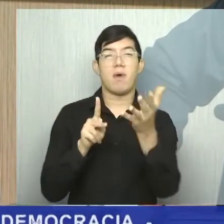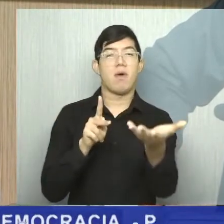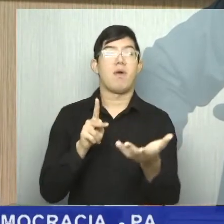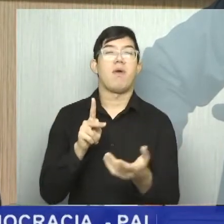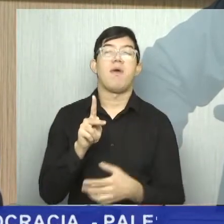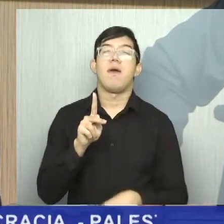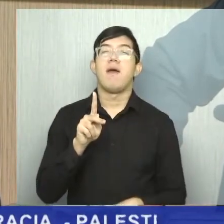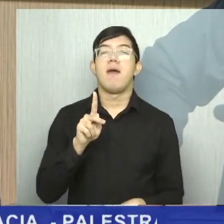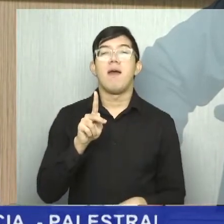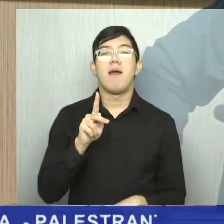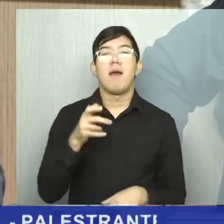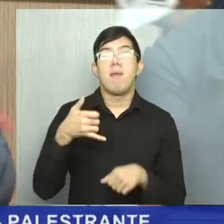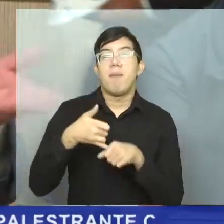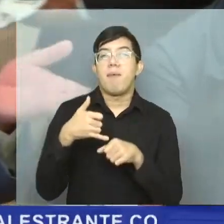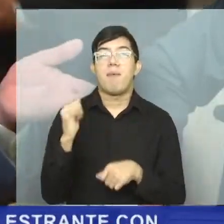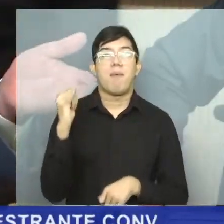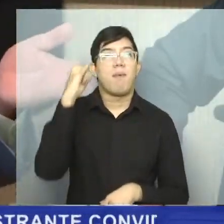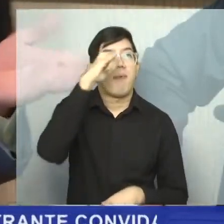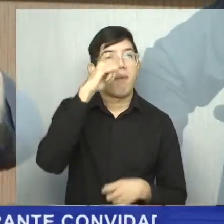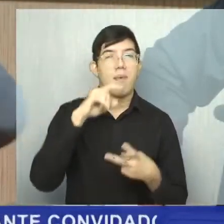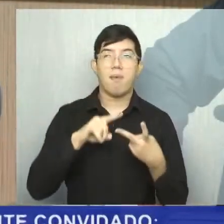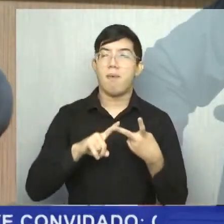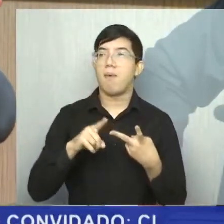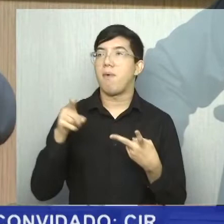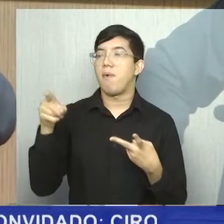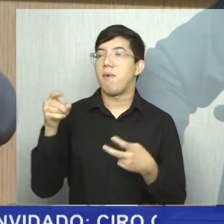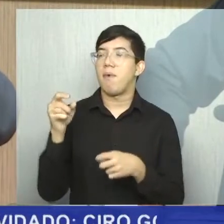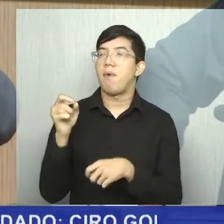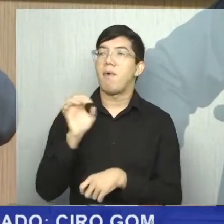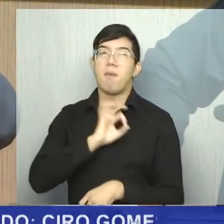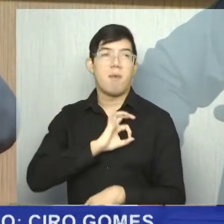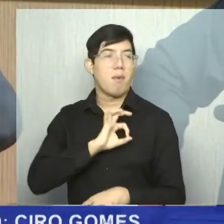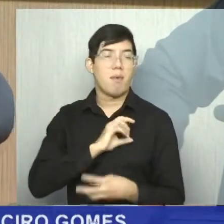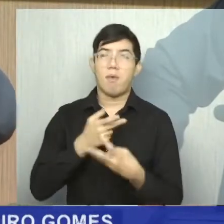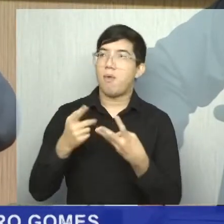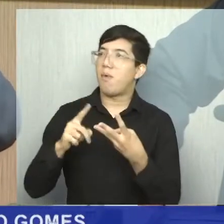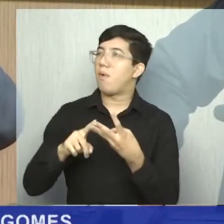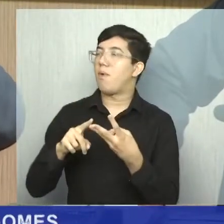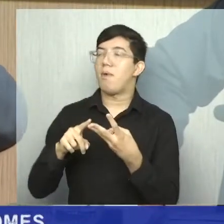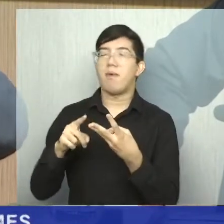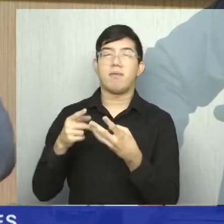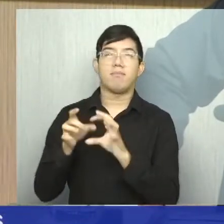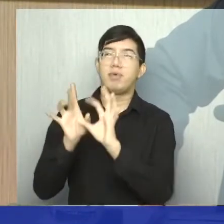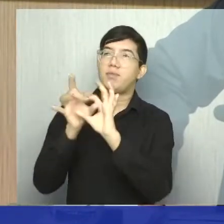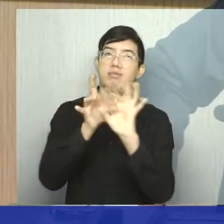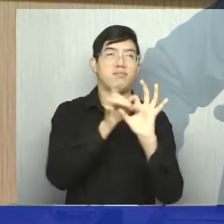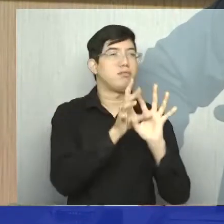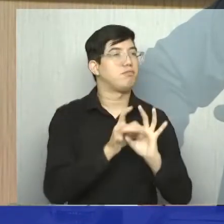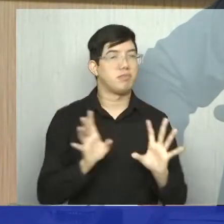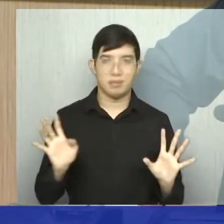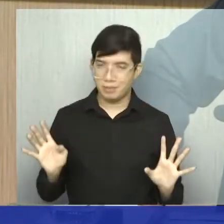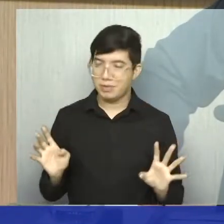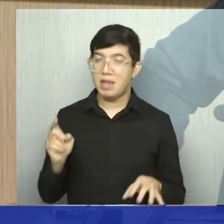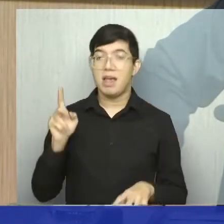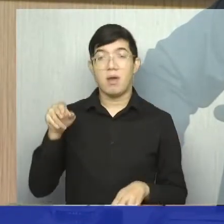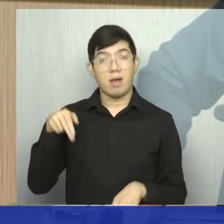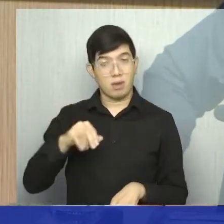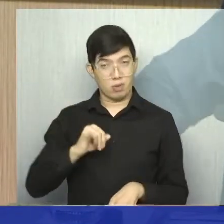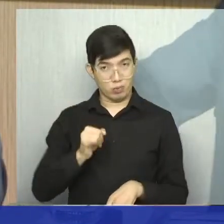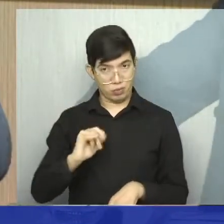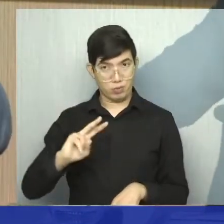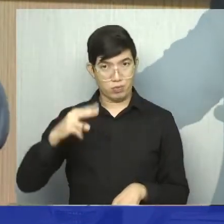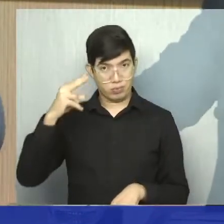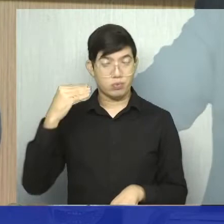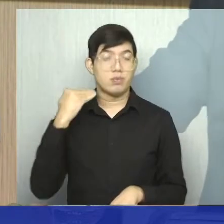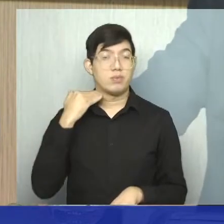da polícia, ou gasolina para o carro da polícia, é gasto corrente. Pois bem, no Brasil, meteram um teto de gastos com status constitucional